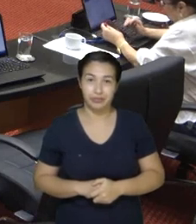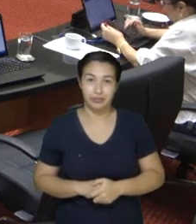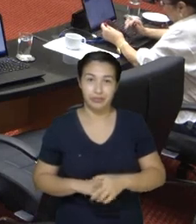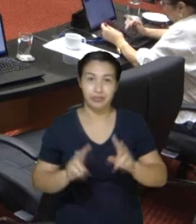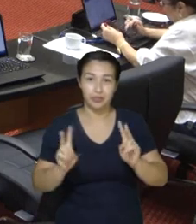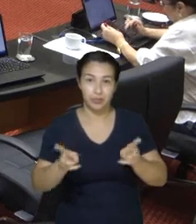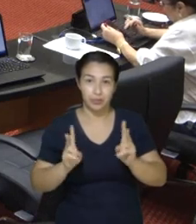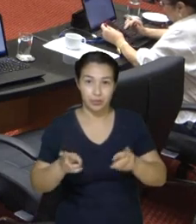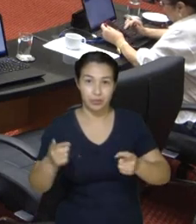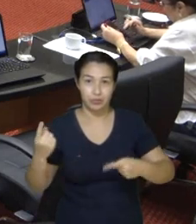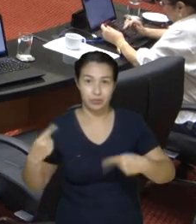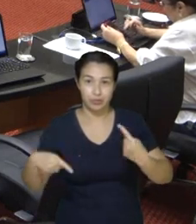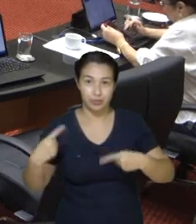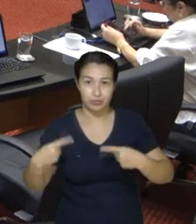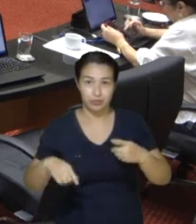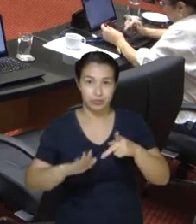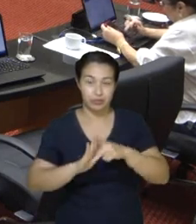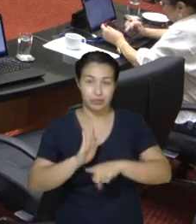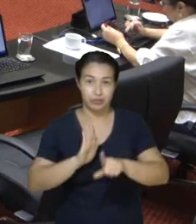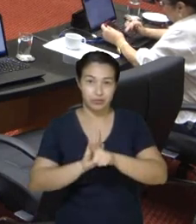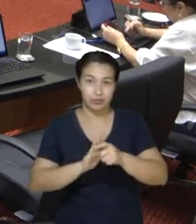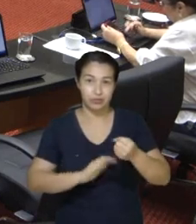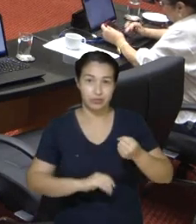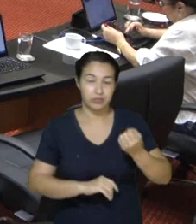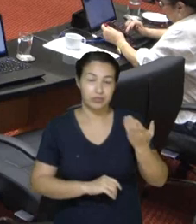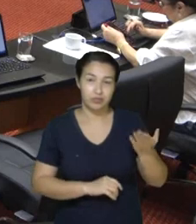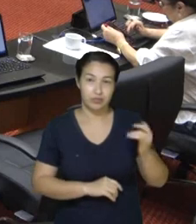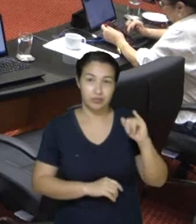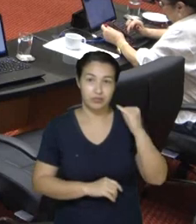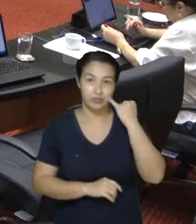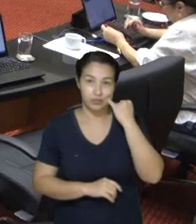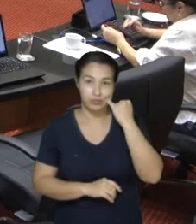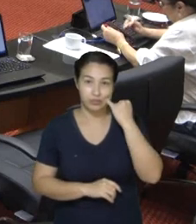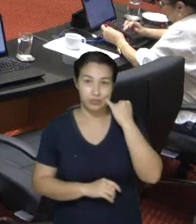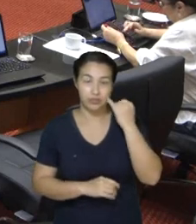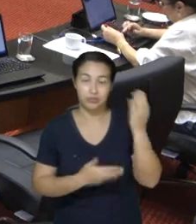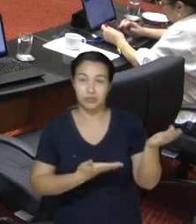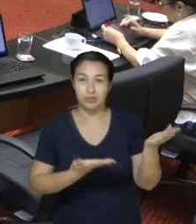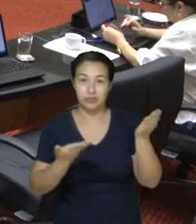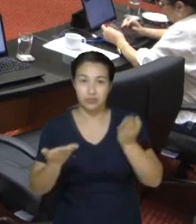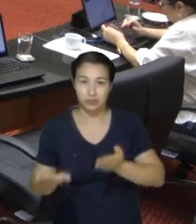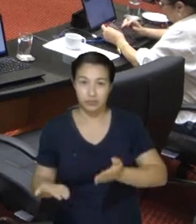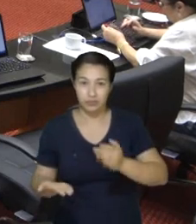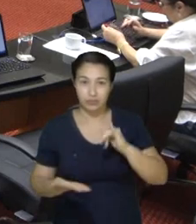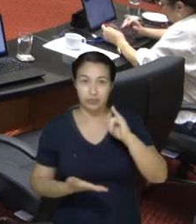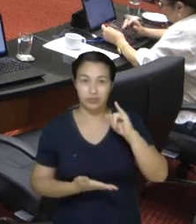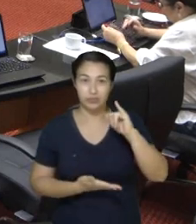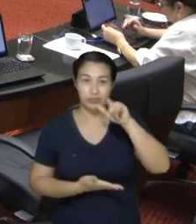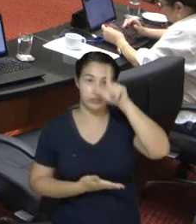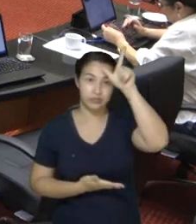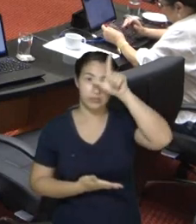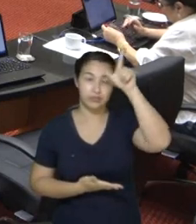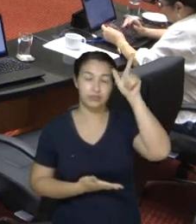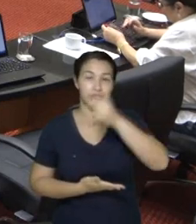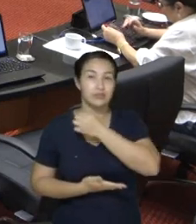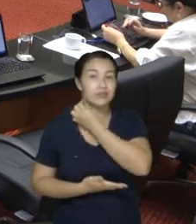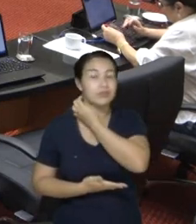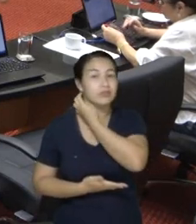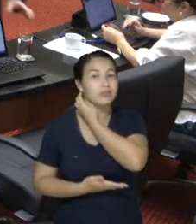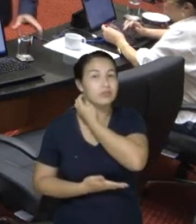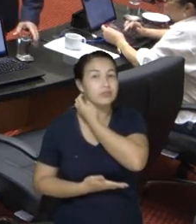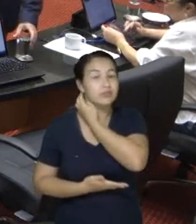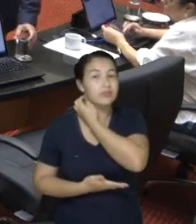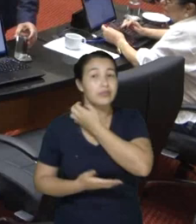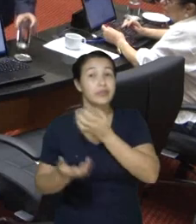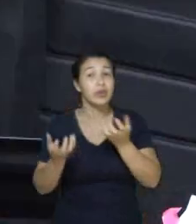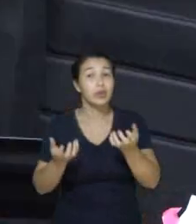Continuando em discussão, projeto de lei do deputado Gessé Lopes, com a palavra o deputado Sargento Lima. Presidente, eu esperava para